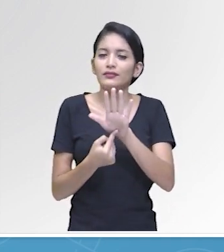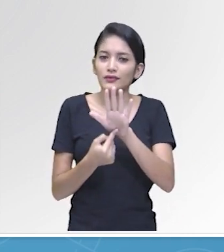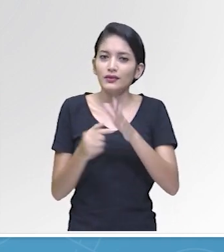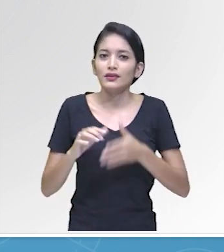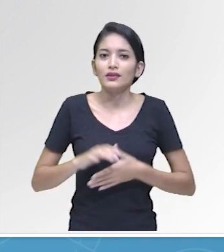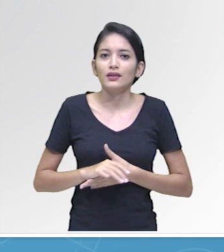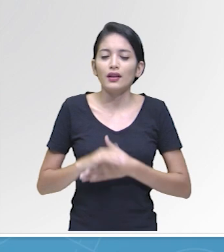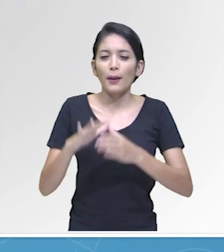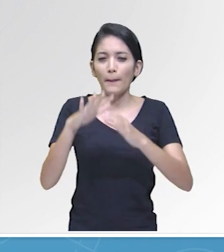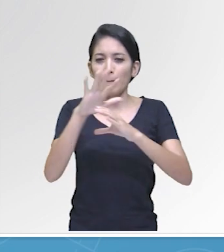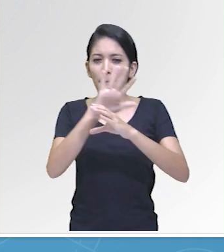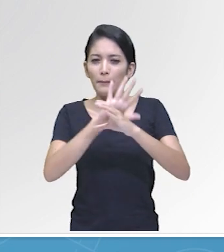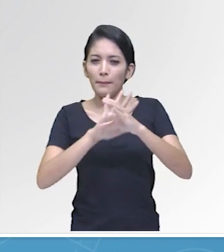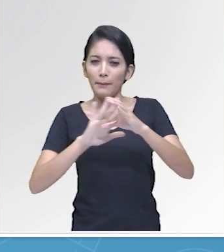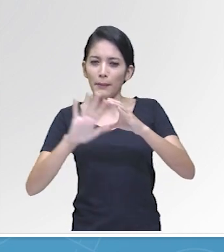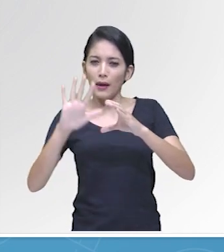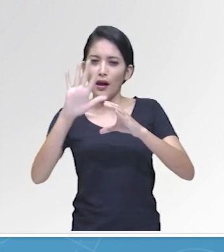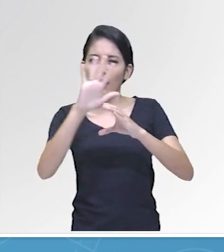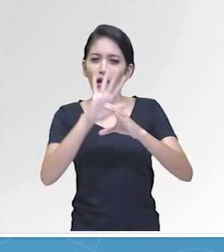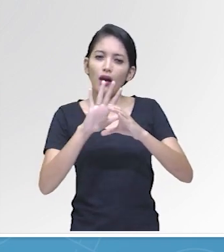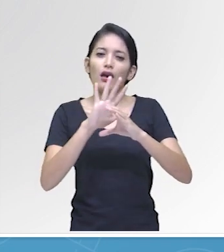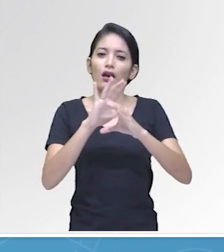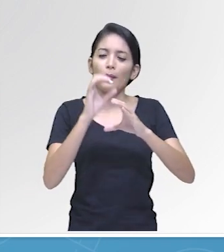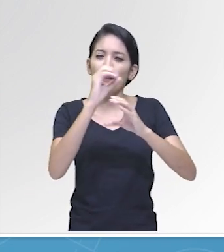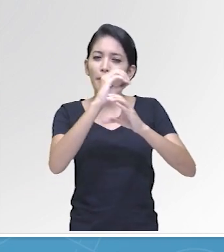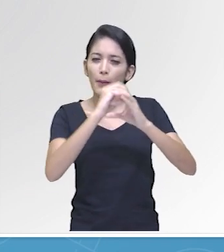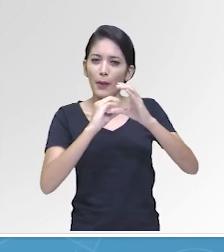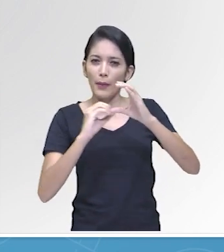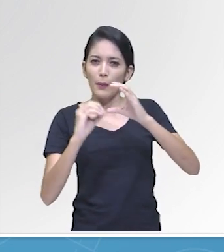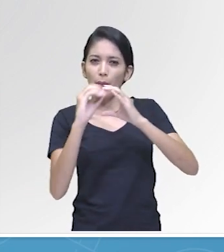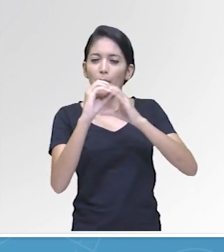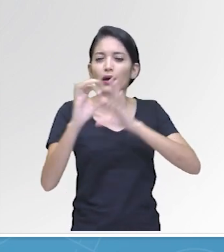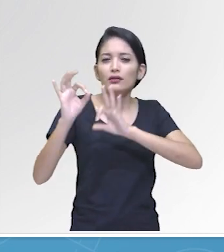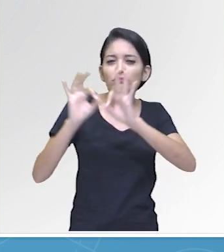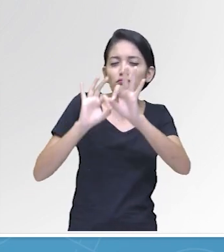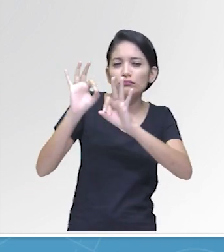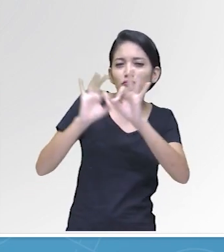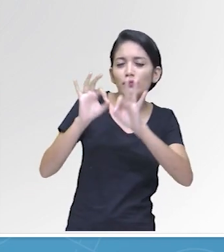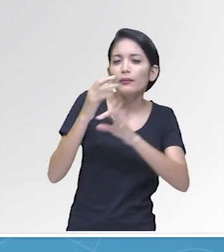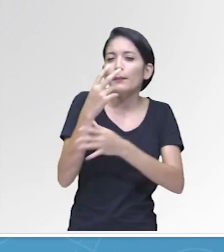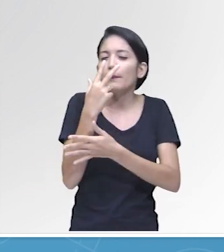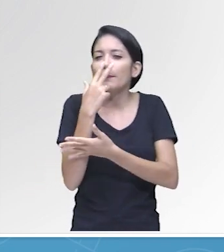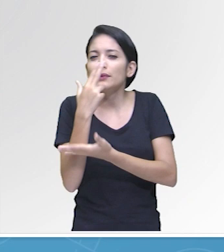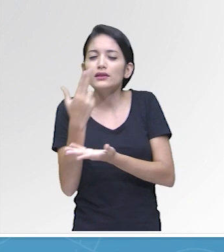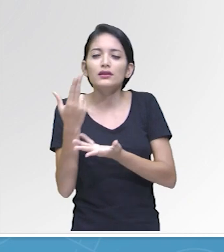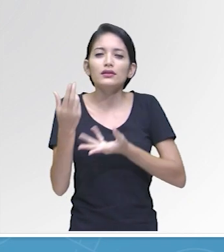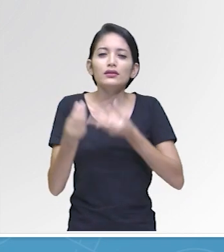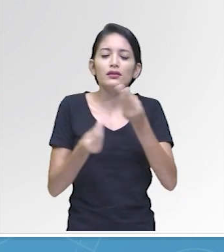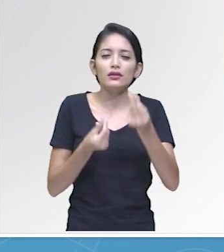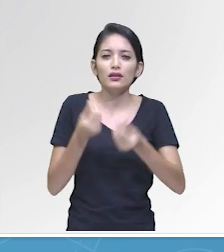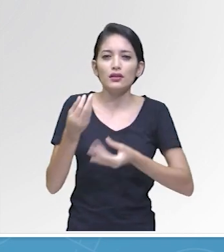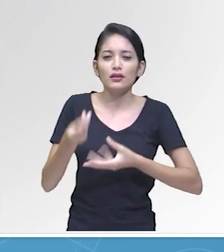nos nossos desenhos, os plastos, eles são montados como se fossem